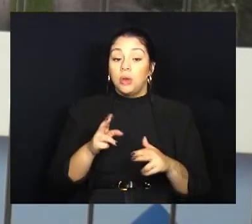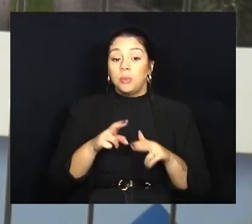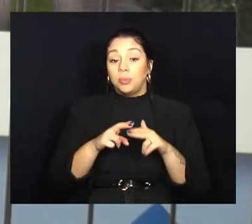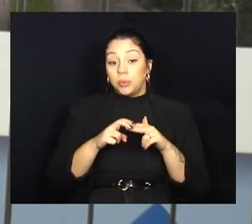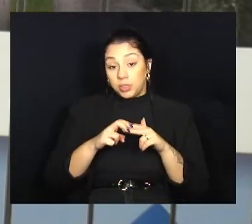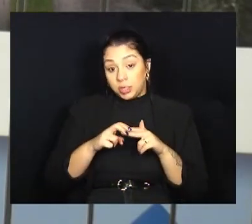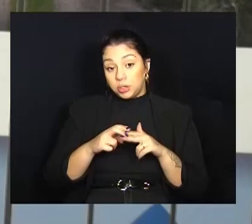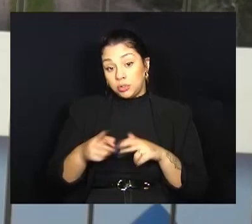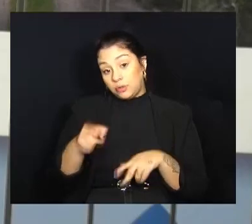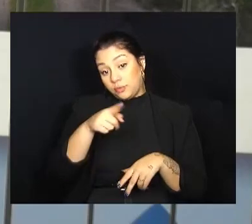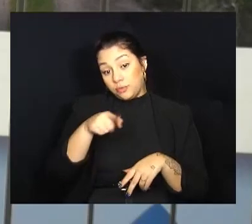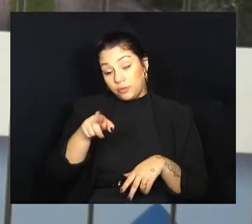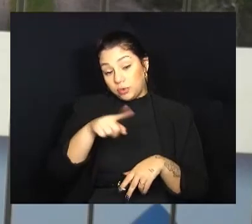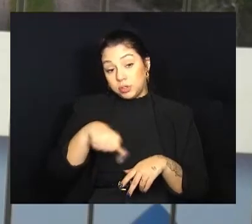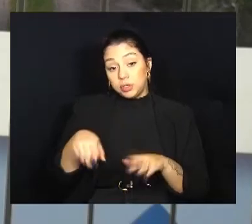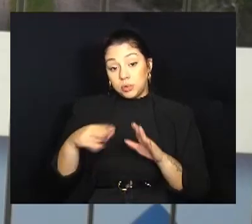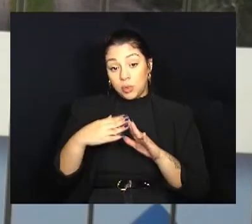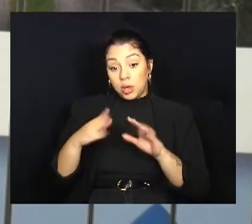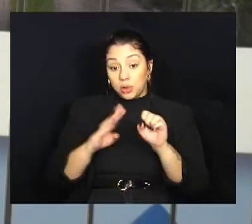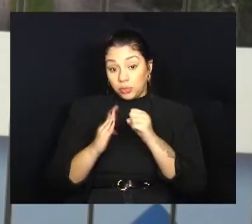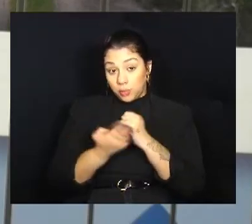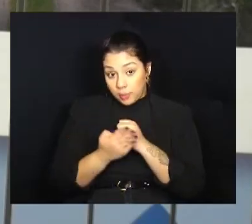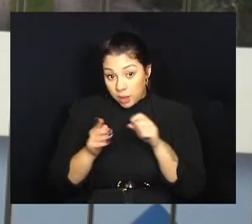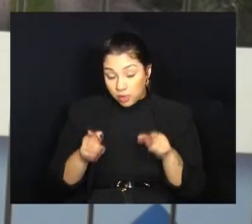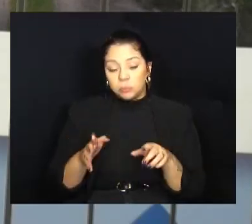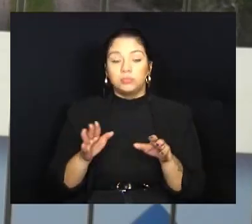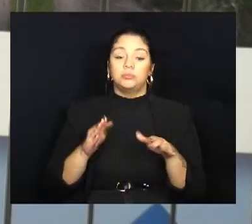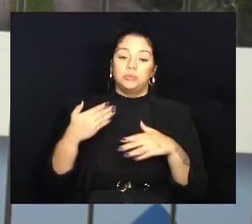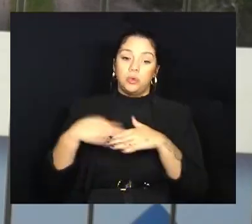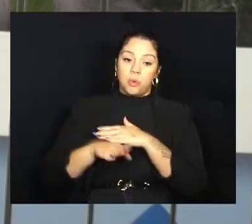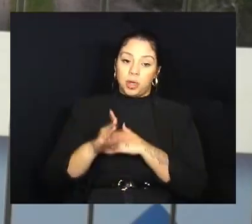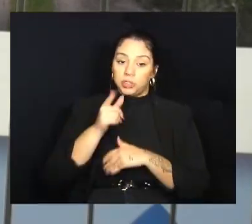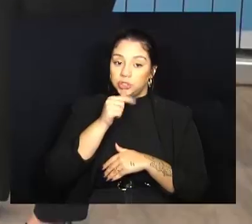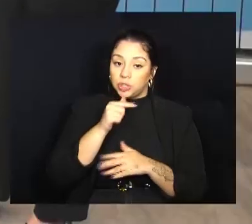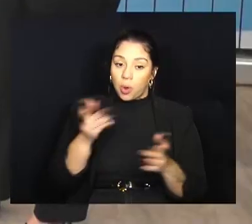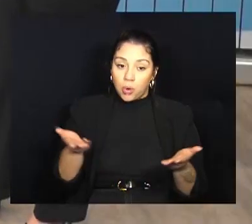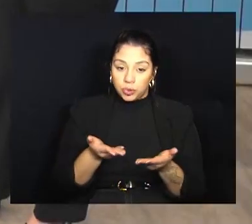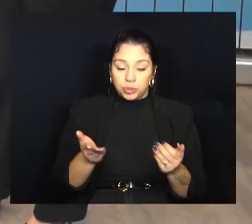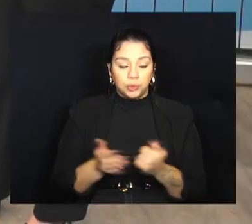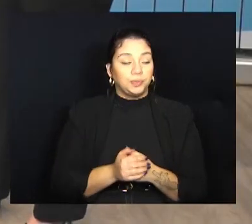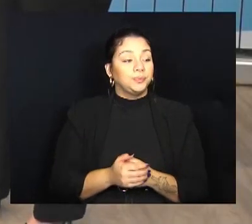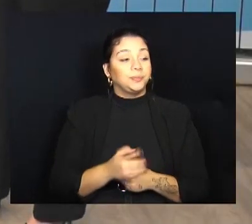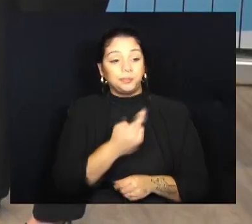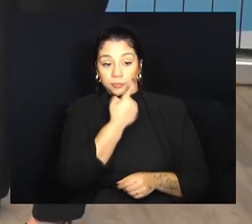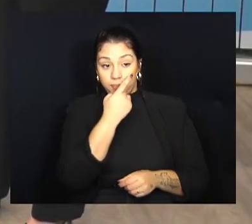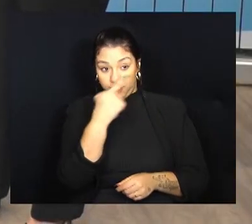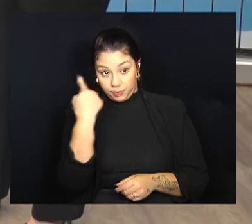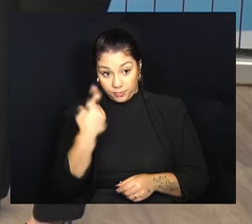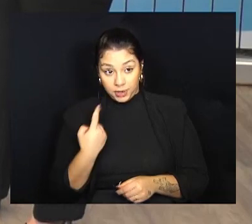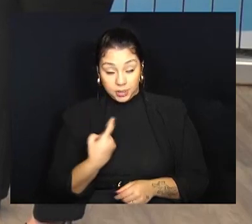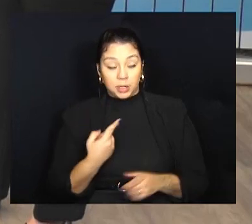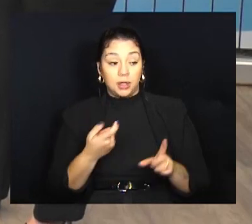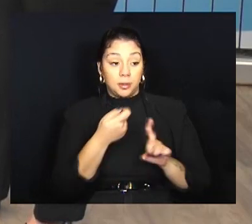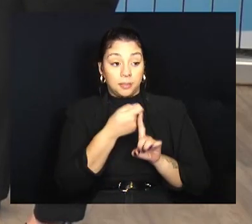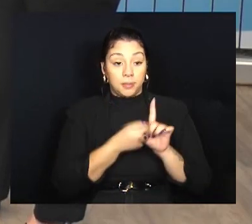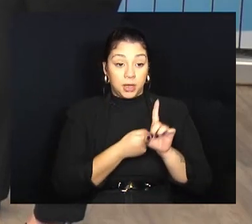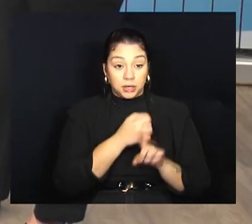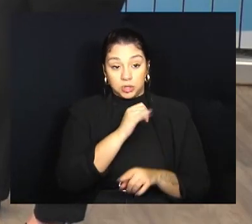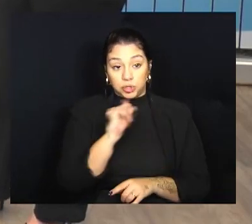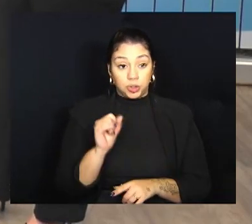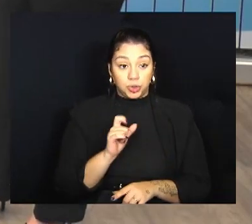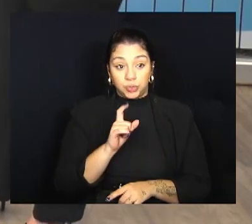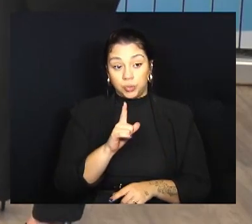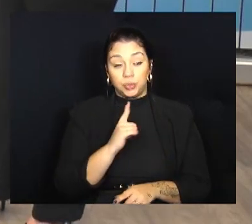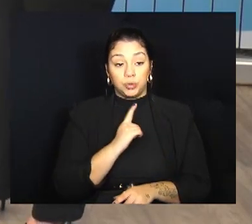no Jardim Ouro Preto, faça a reserva ainda hoje. Mirna Abreu, já que estamos no mês de julho, durante as notícias